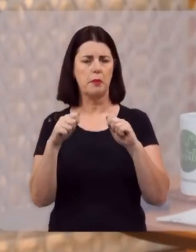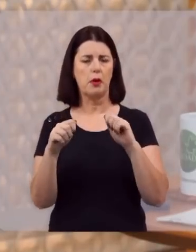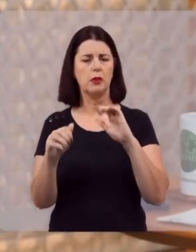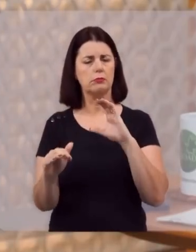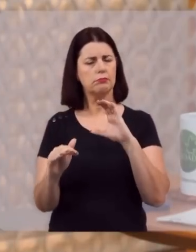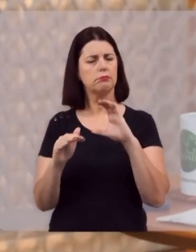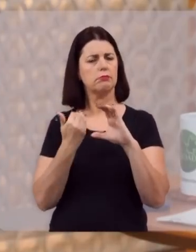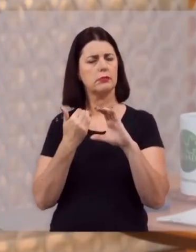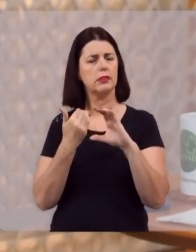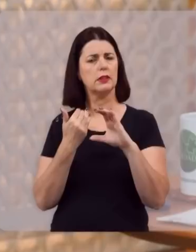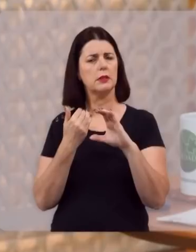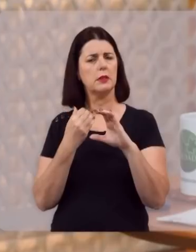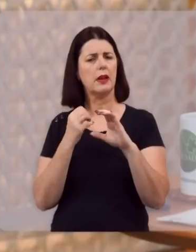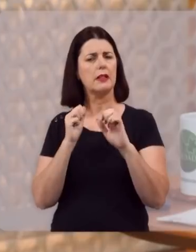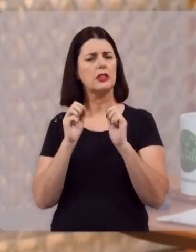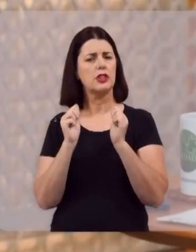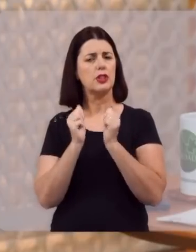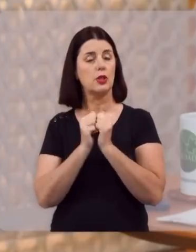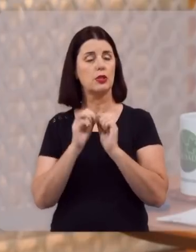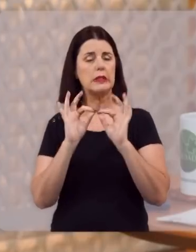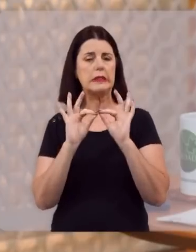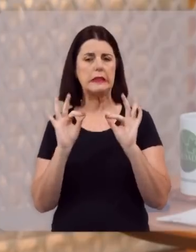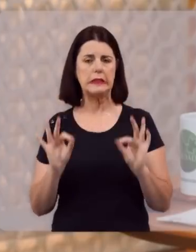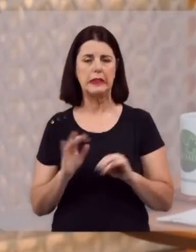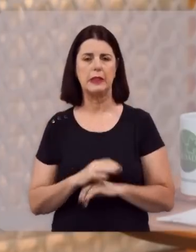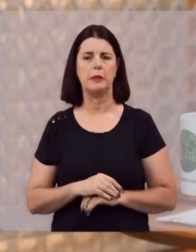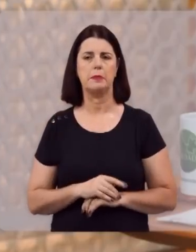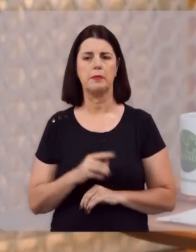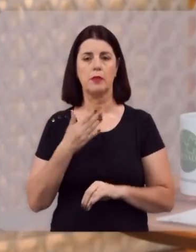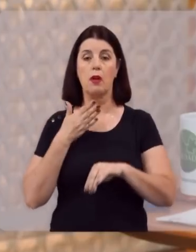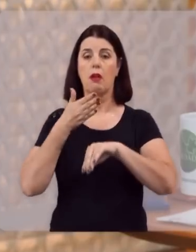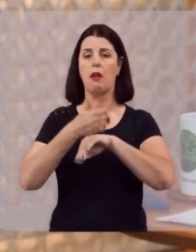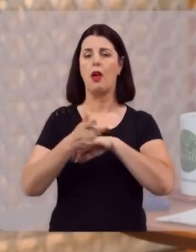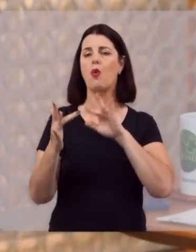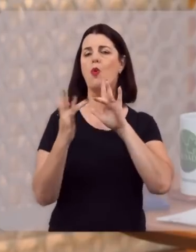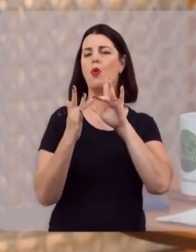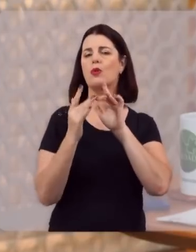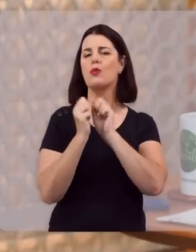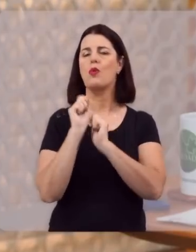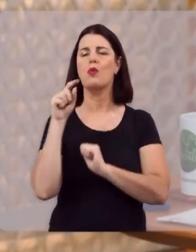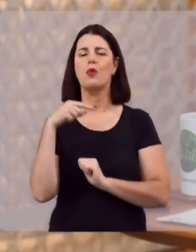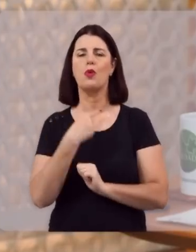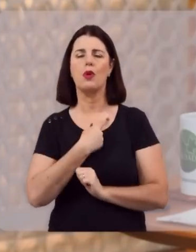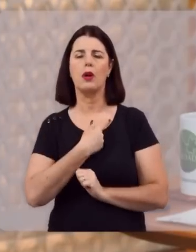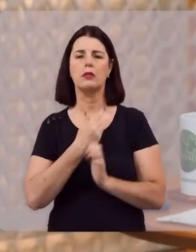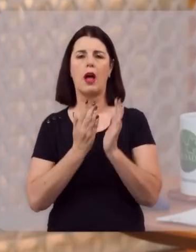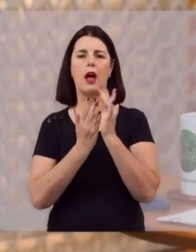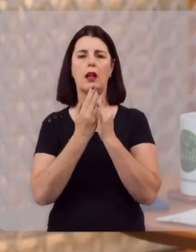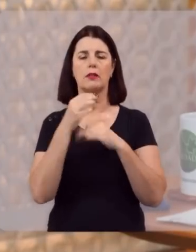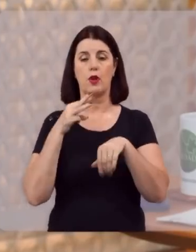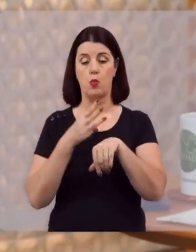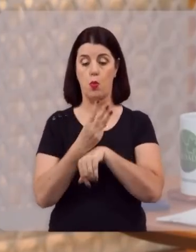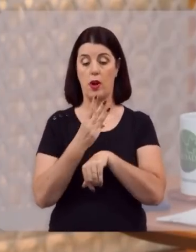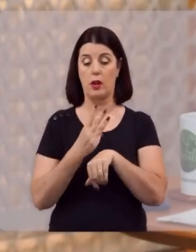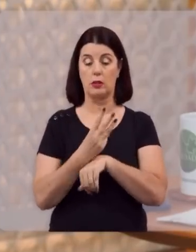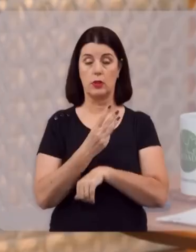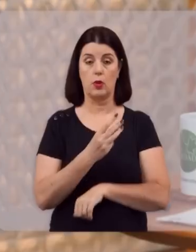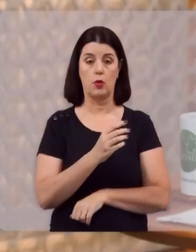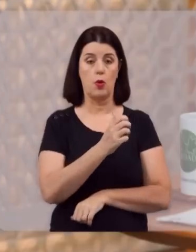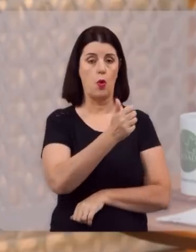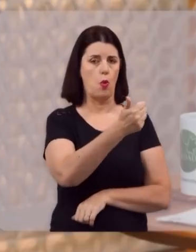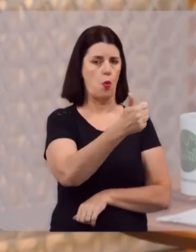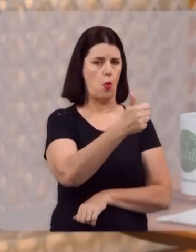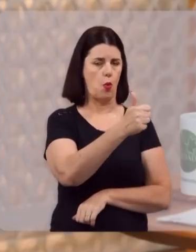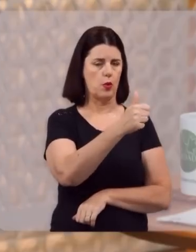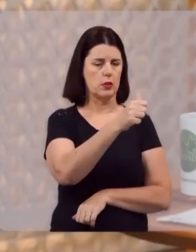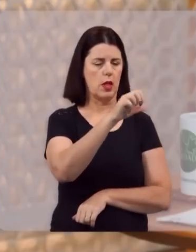você pode fazê-lo de maneira bem simples. Basta você entrar em contato conosco por meio do nosso WhatsApp.